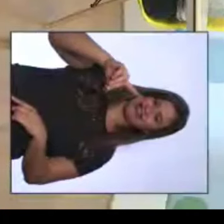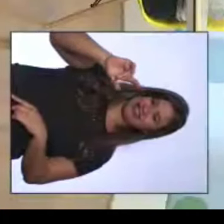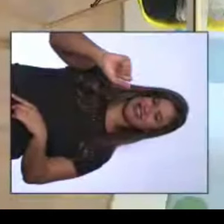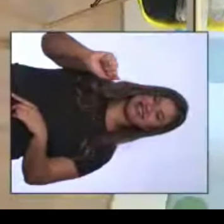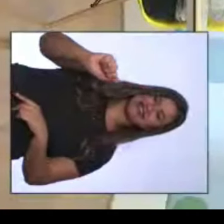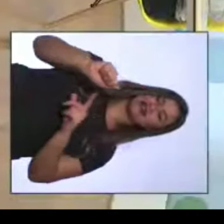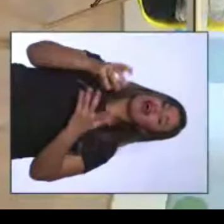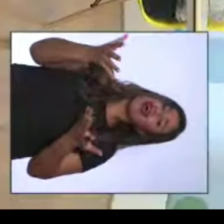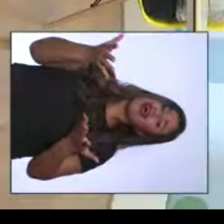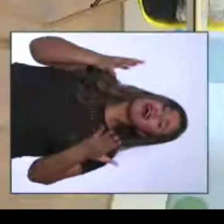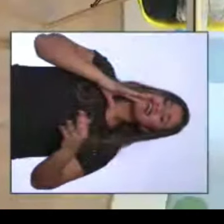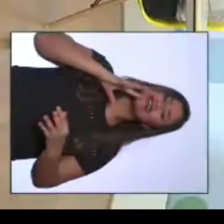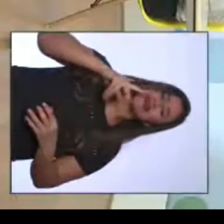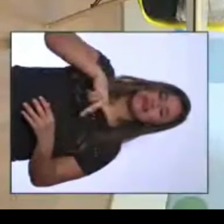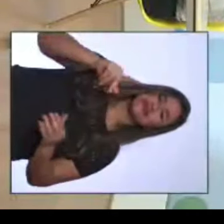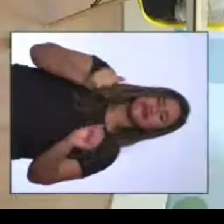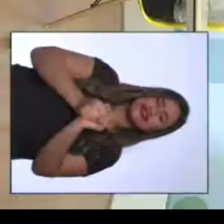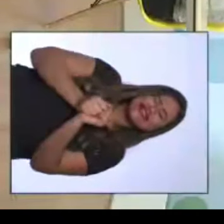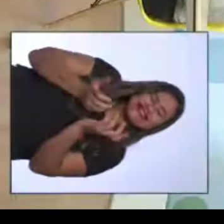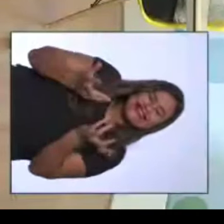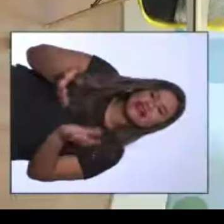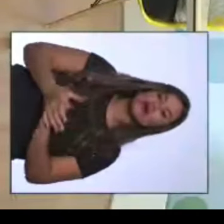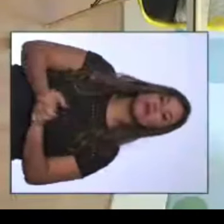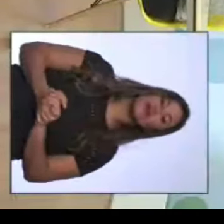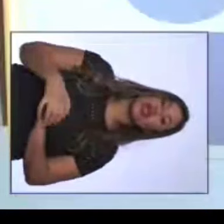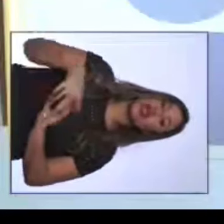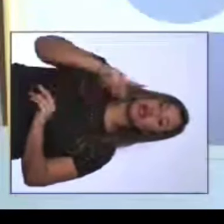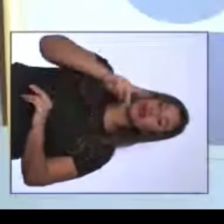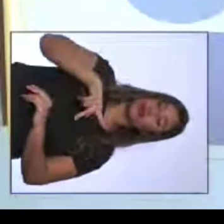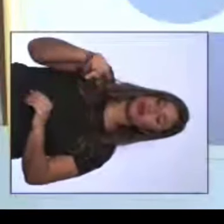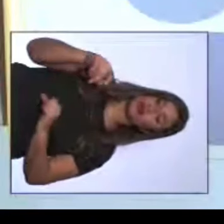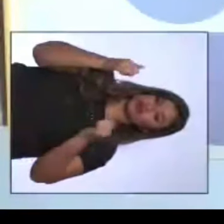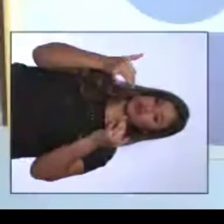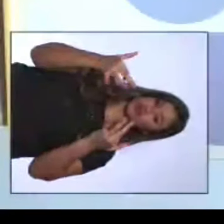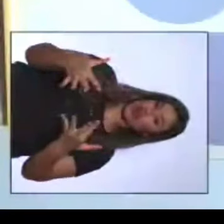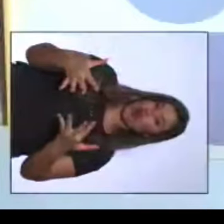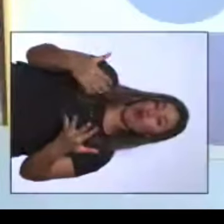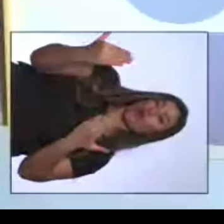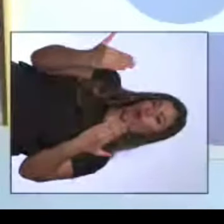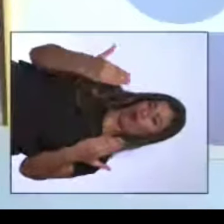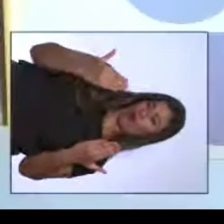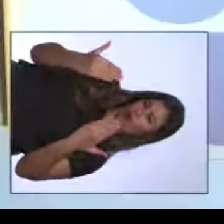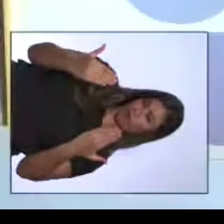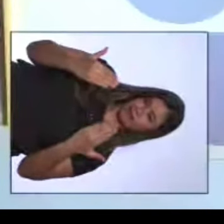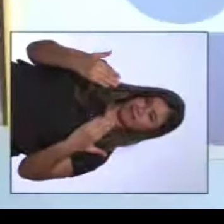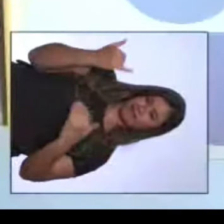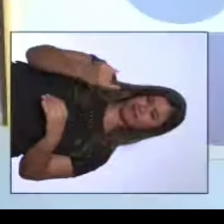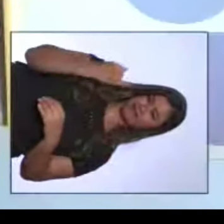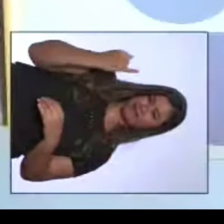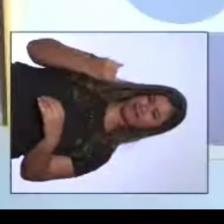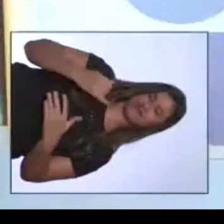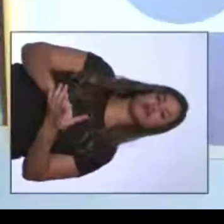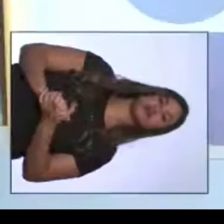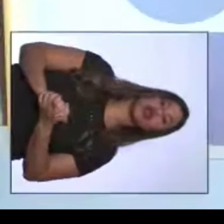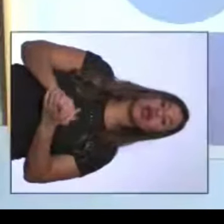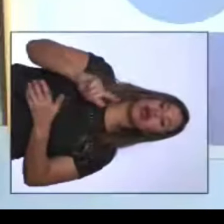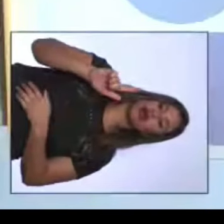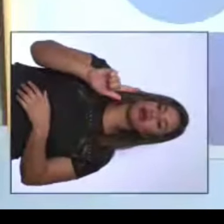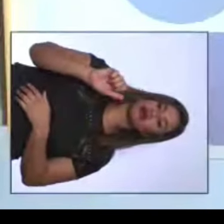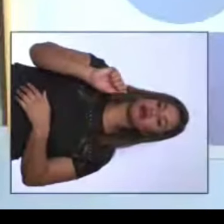obrigado, professora. Participando. Como identificar uma fake news? Ela está dizendo comparar fontes, né? Sim, sim. E o Gabriel está perguntando